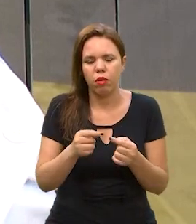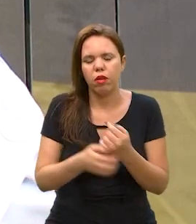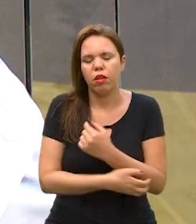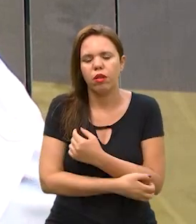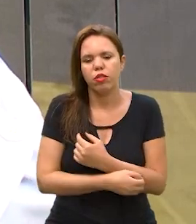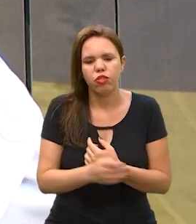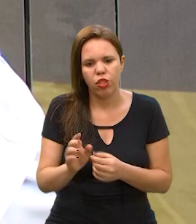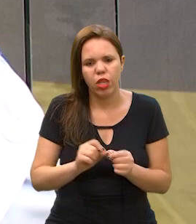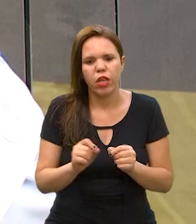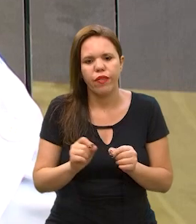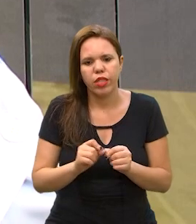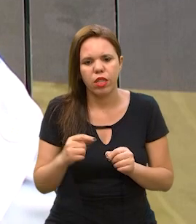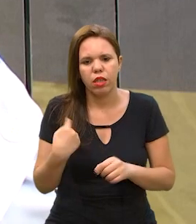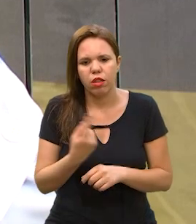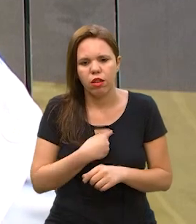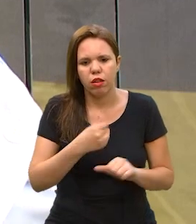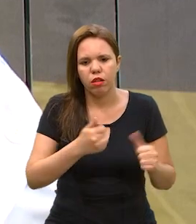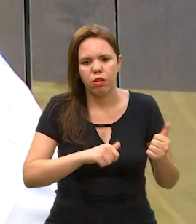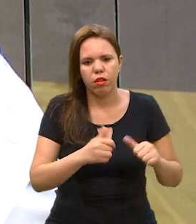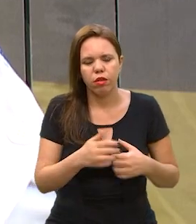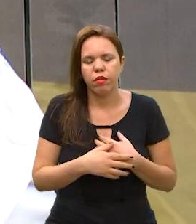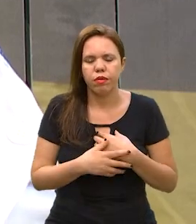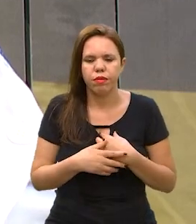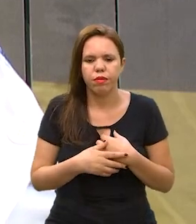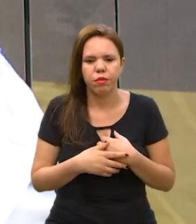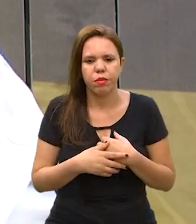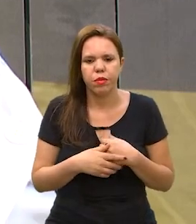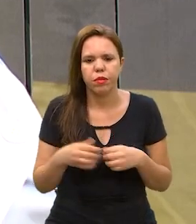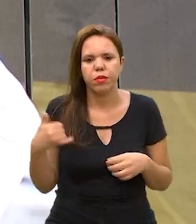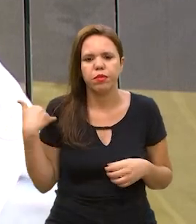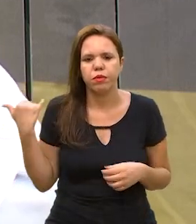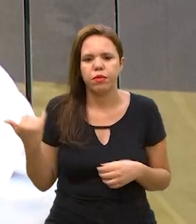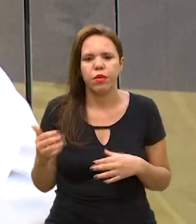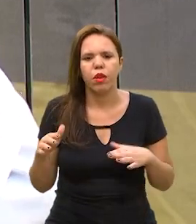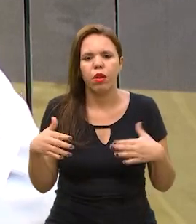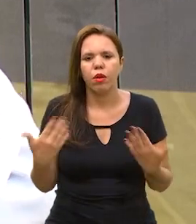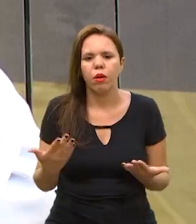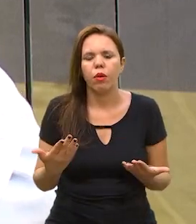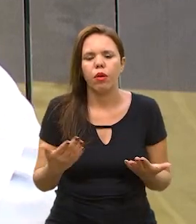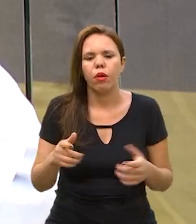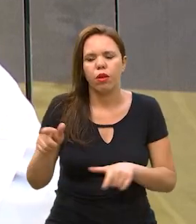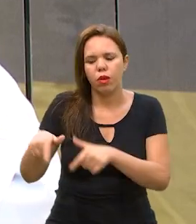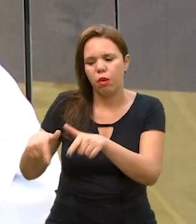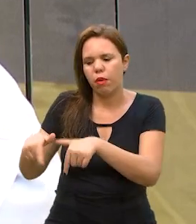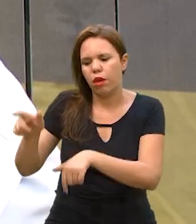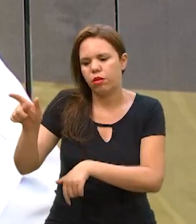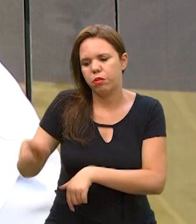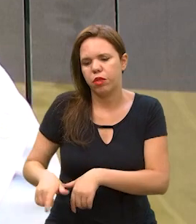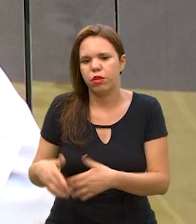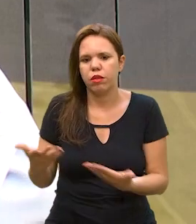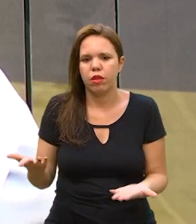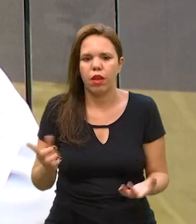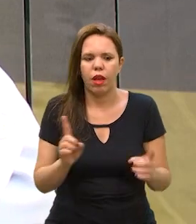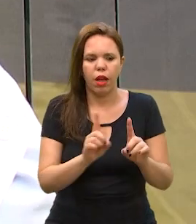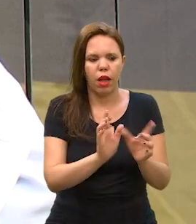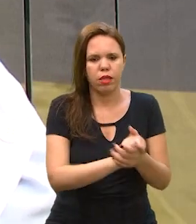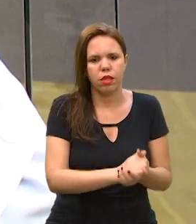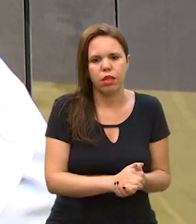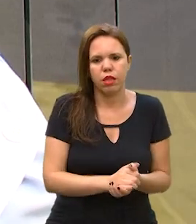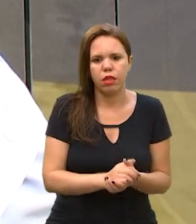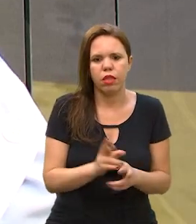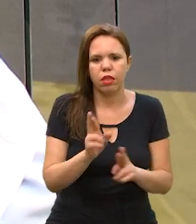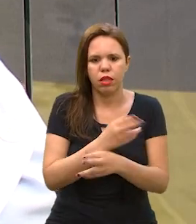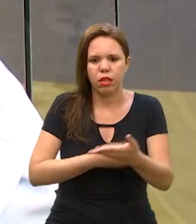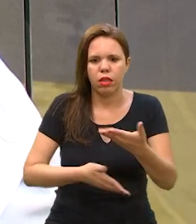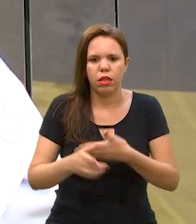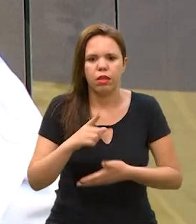está fazendo a nossa anamnese. Com a idade, qual a ocupação do paciente, se é casado, os